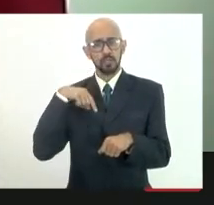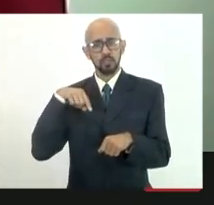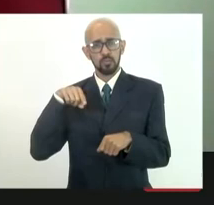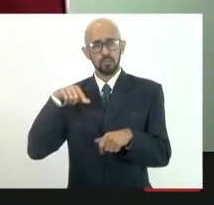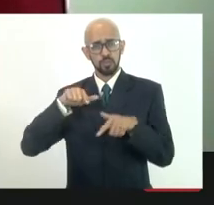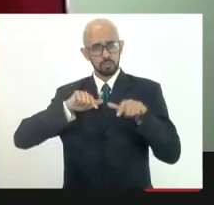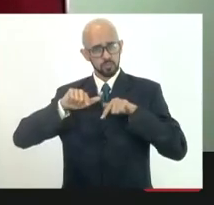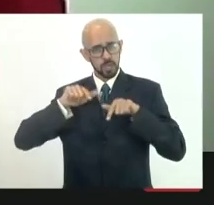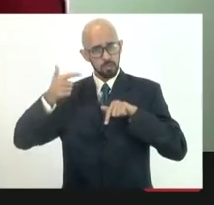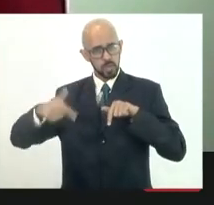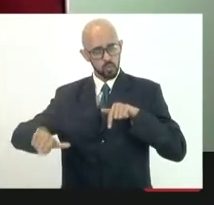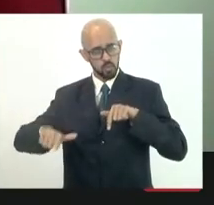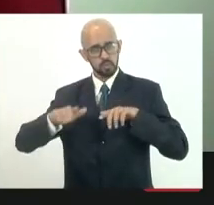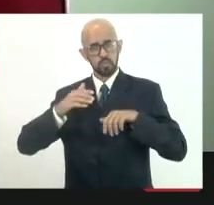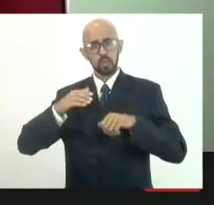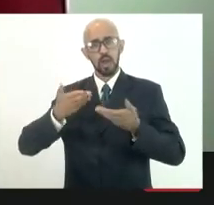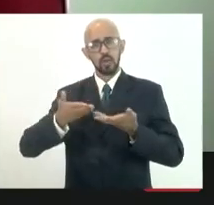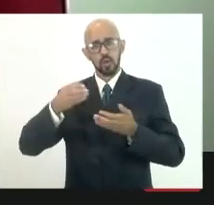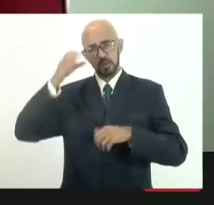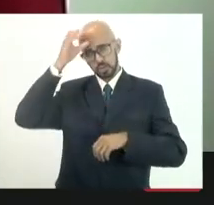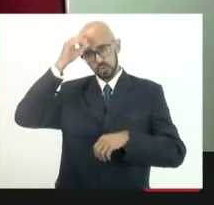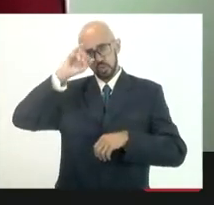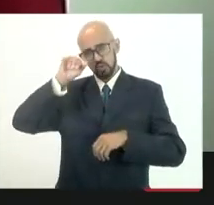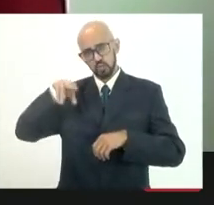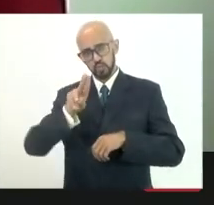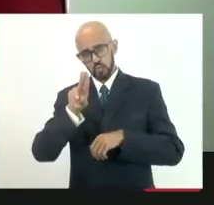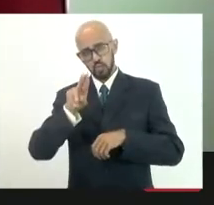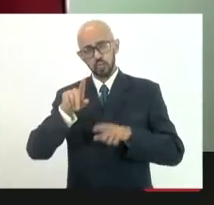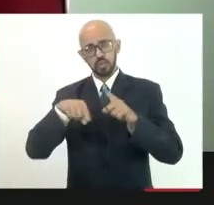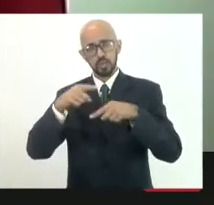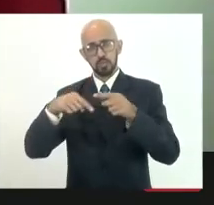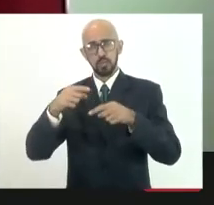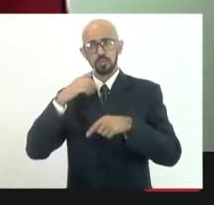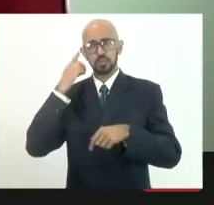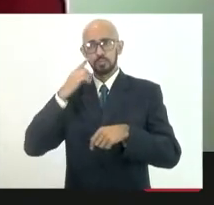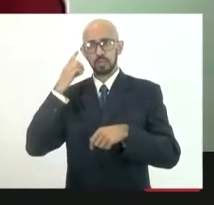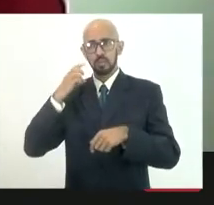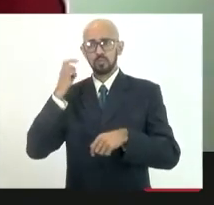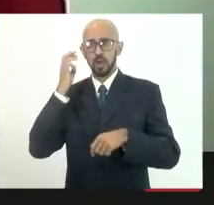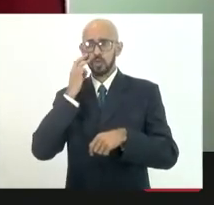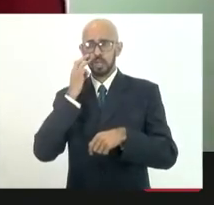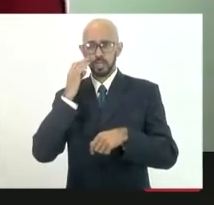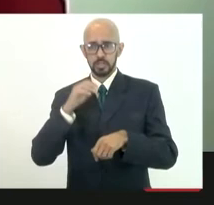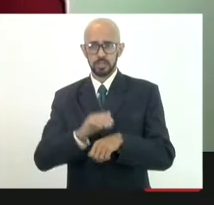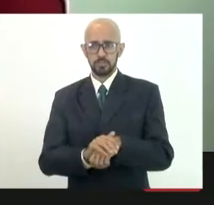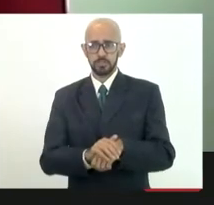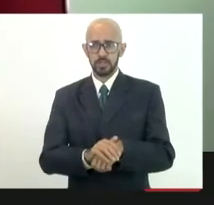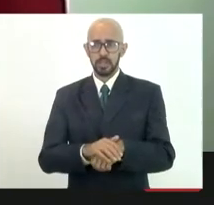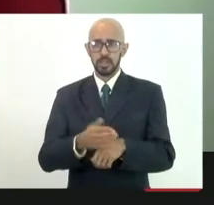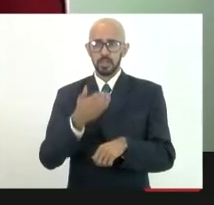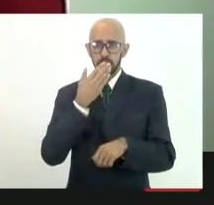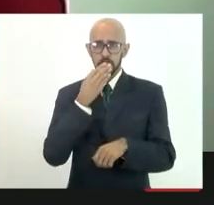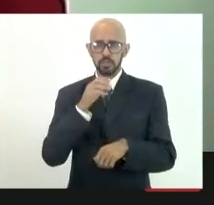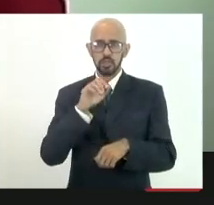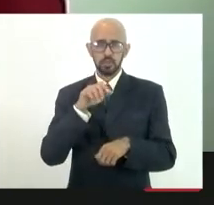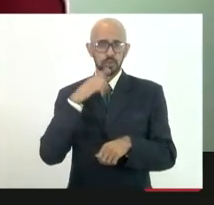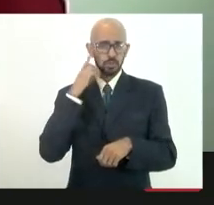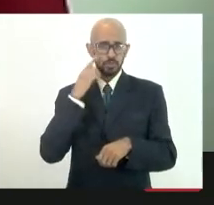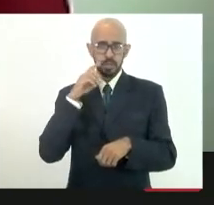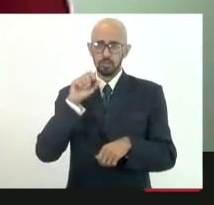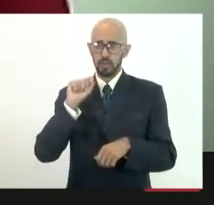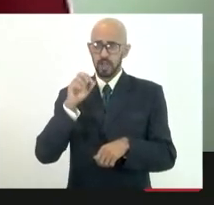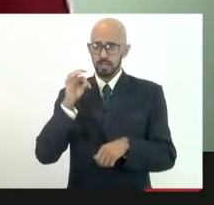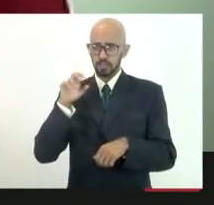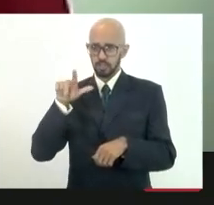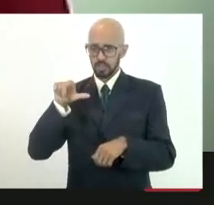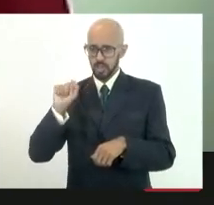para a deputada Tia Ju e, em seguida, passo para o deputado Valdec, pedindo autorização ao deputado Átila, porque pode